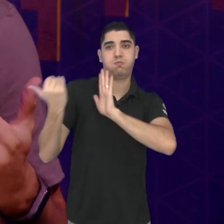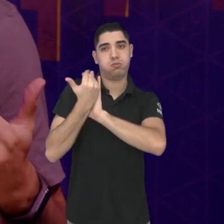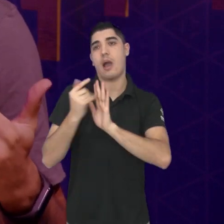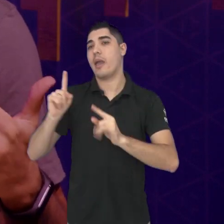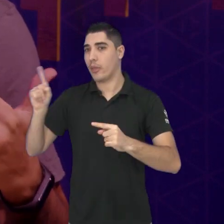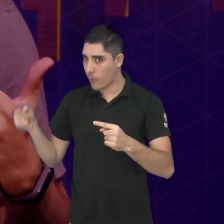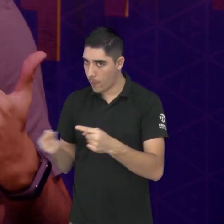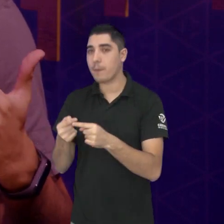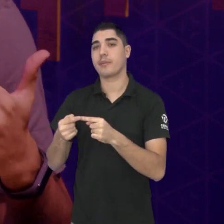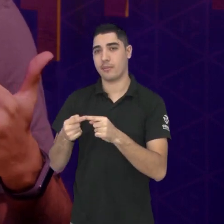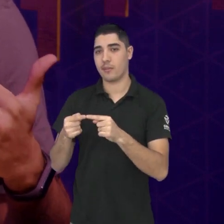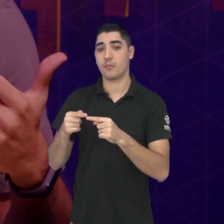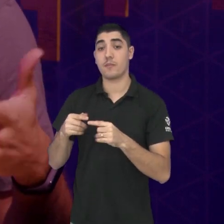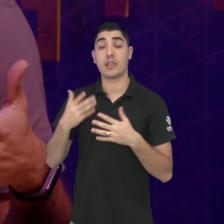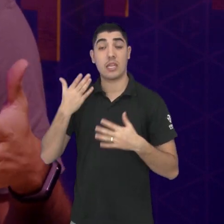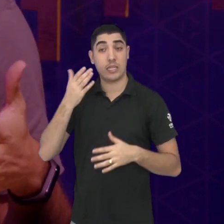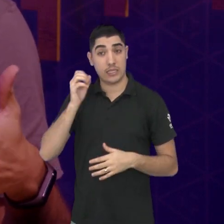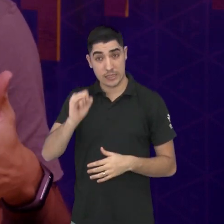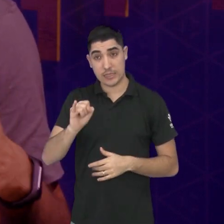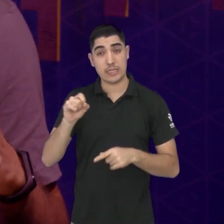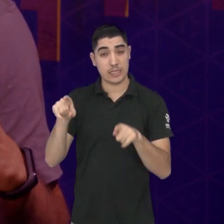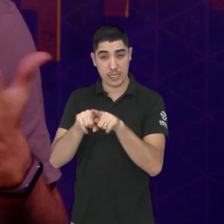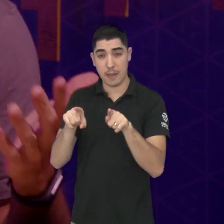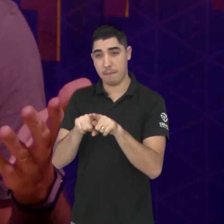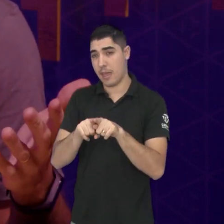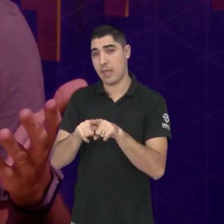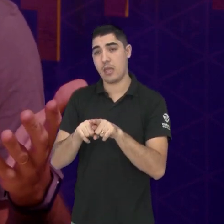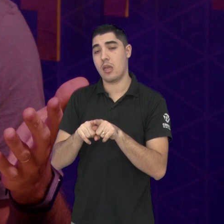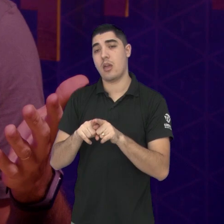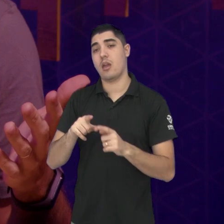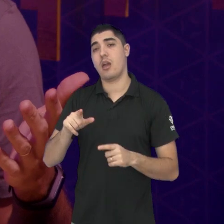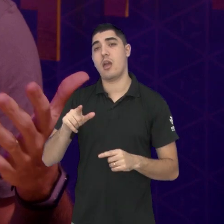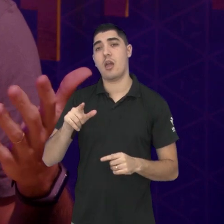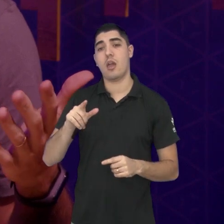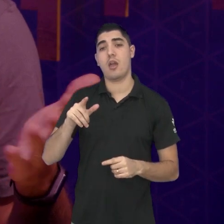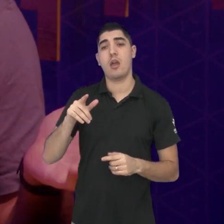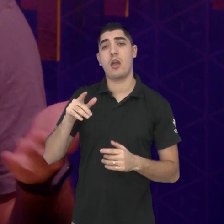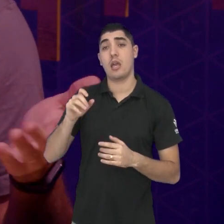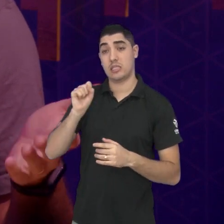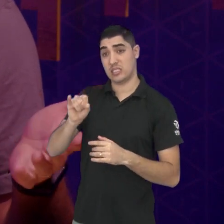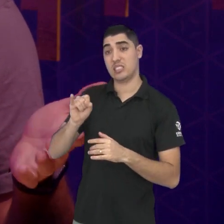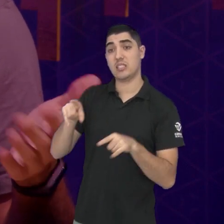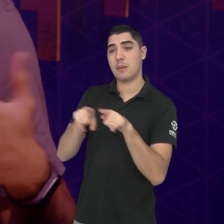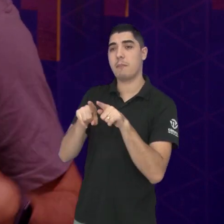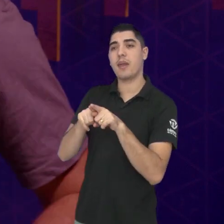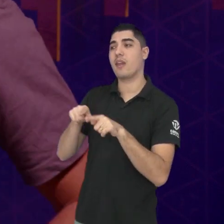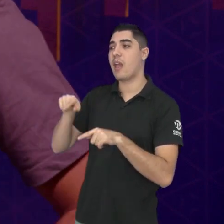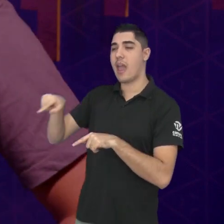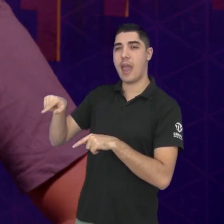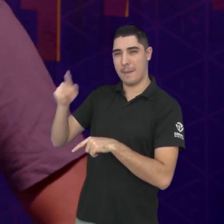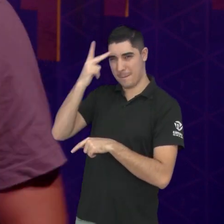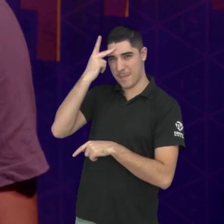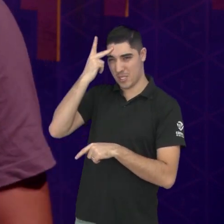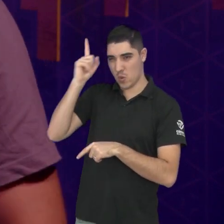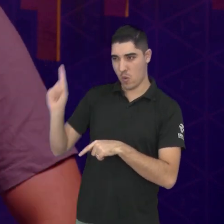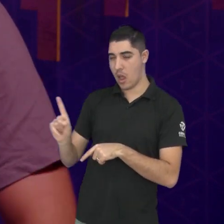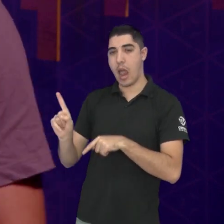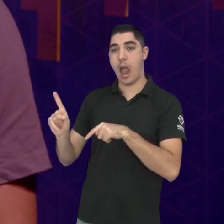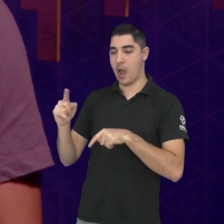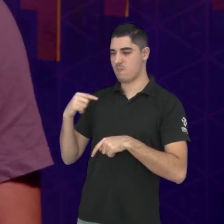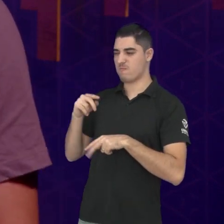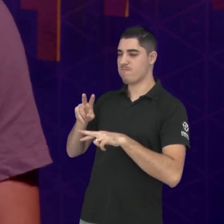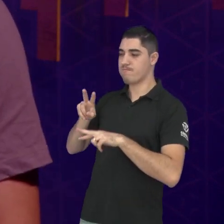de escravo. E quando restringe por algum meio a locomoção,